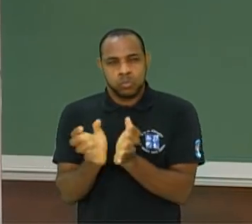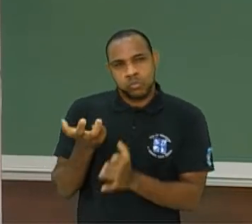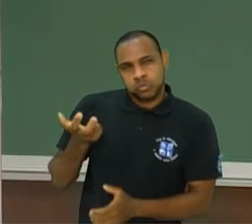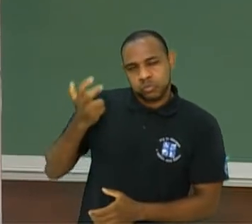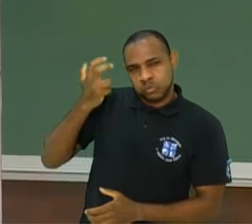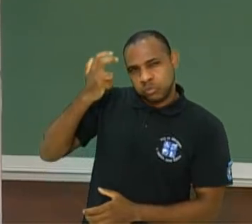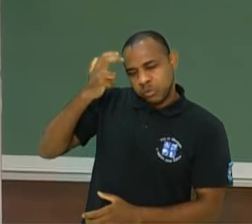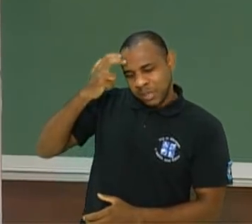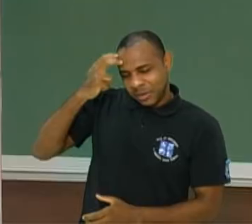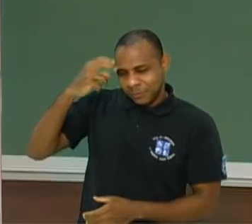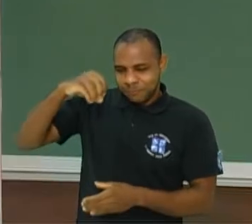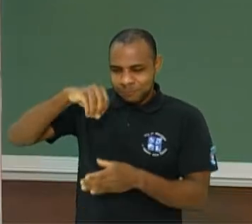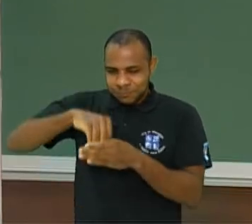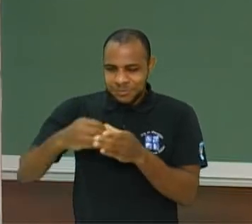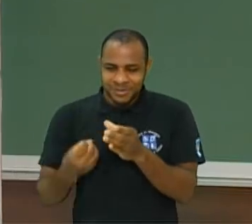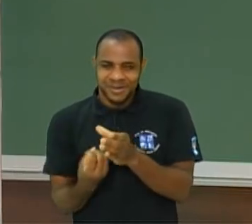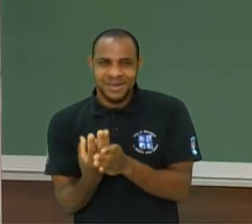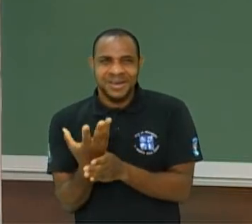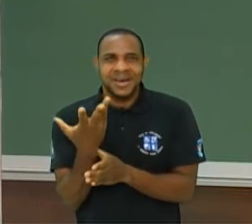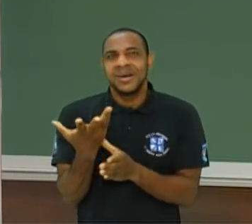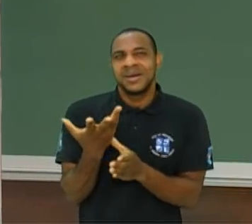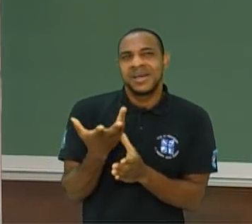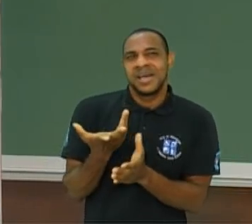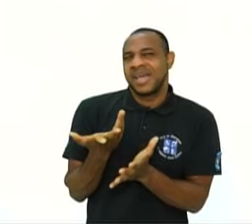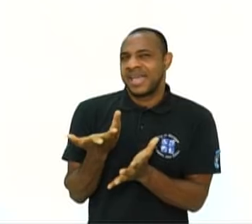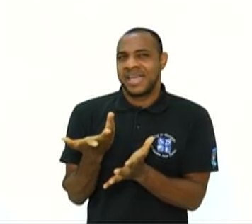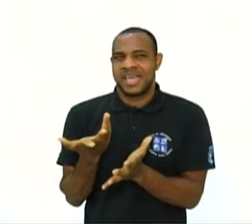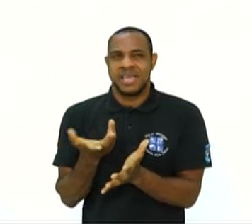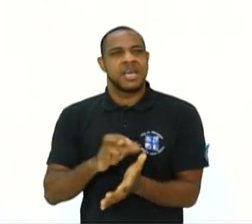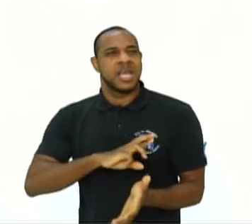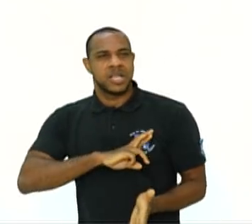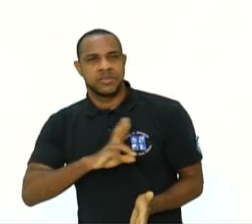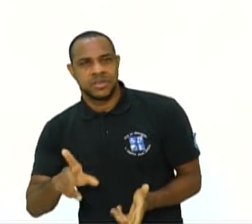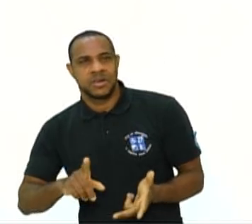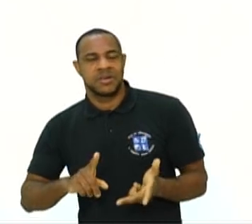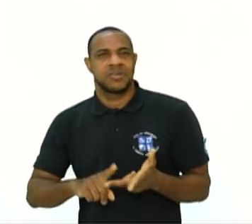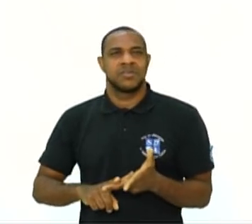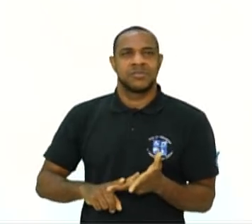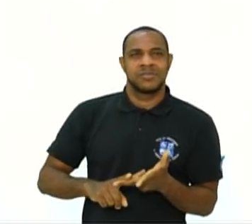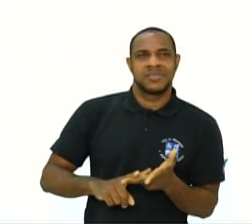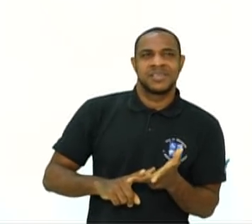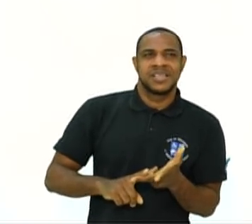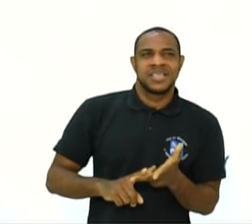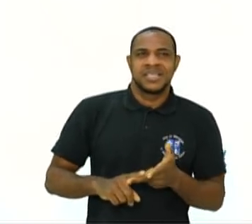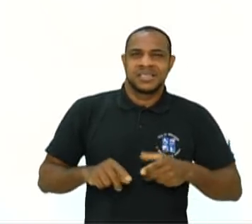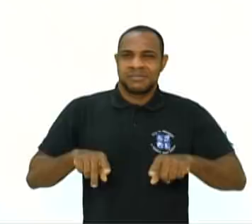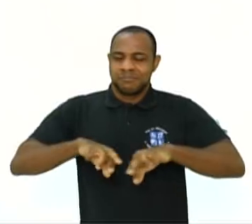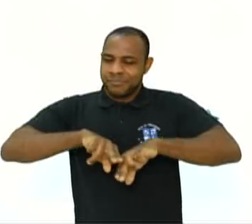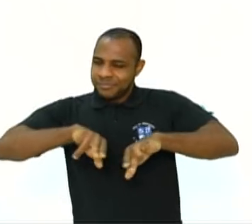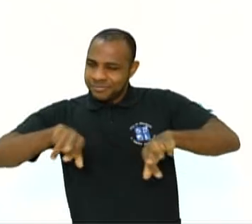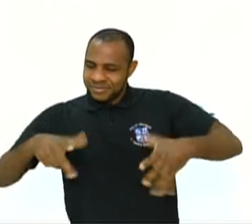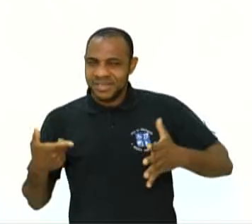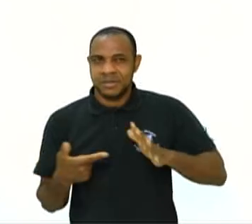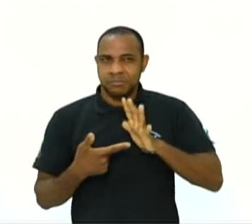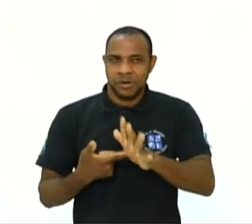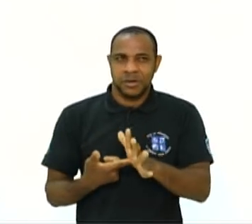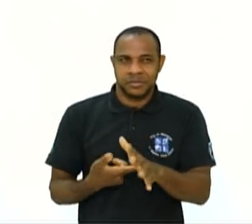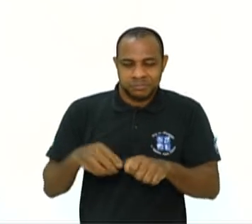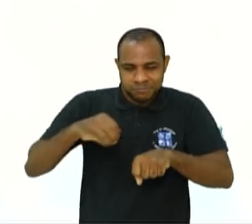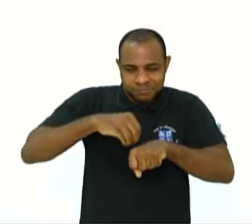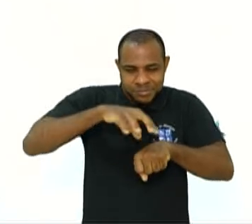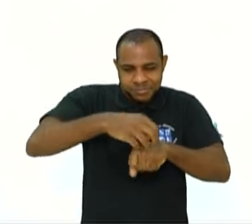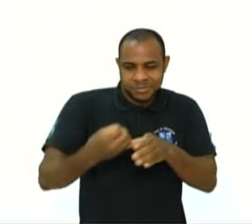e crenças, né? Então, ela vai trazer essa forte ligação com as raízes dos povos africanos que brotam,